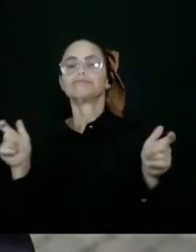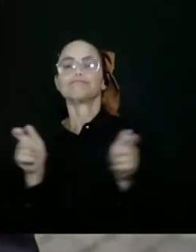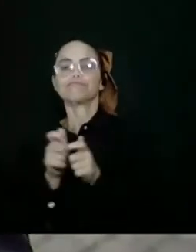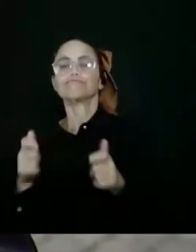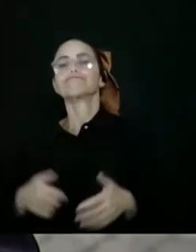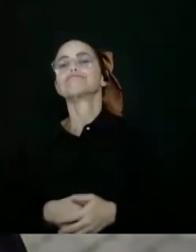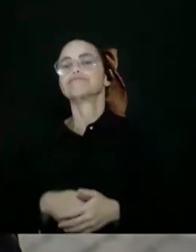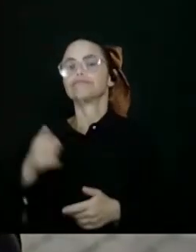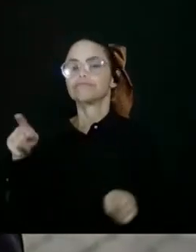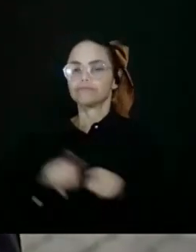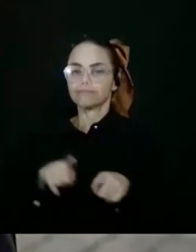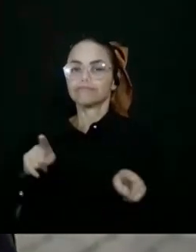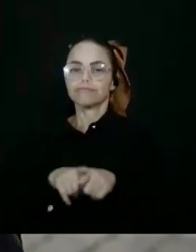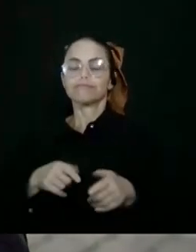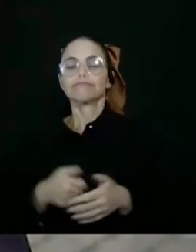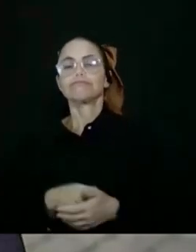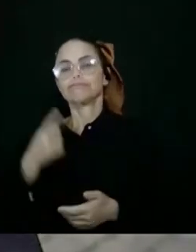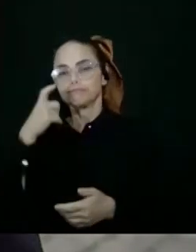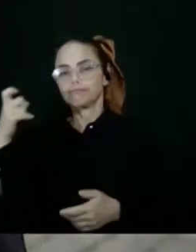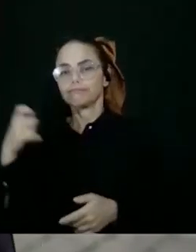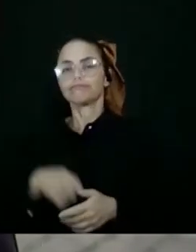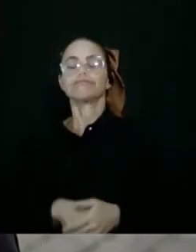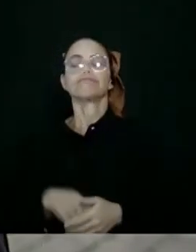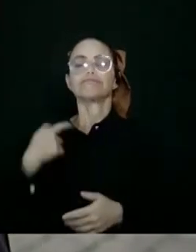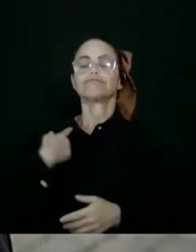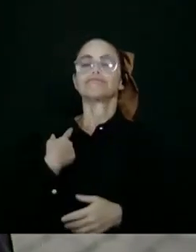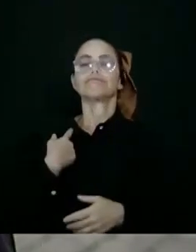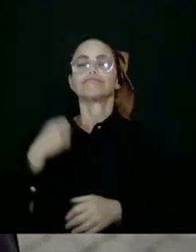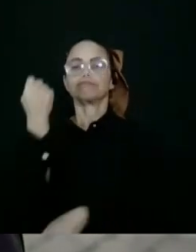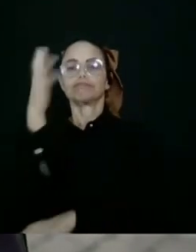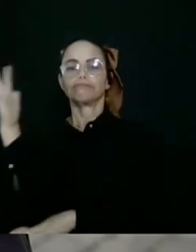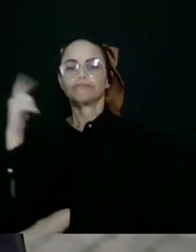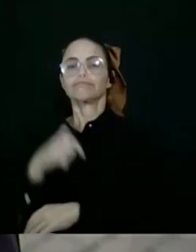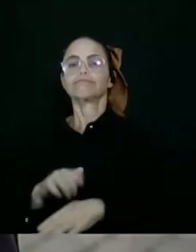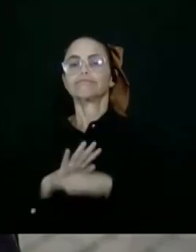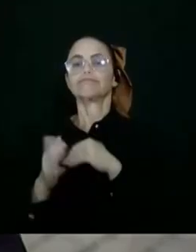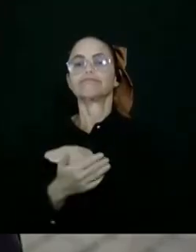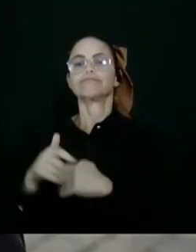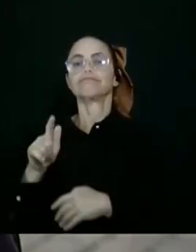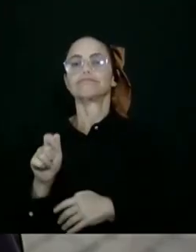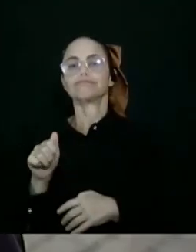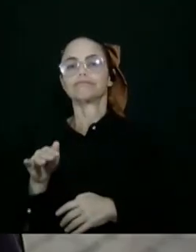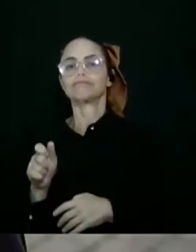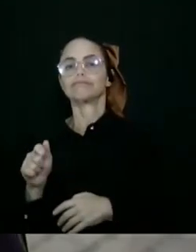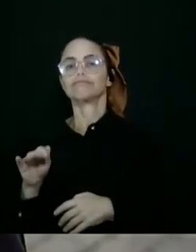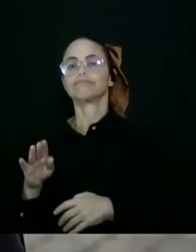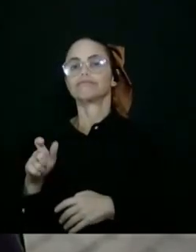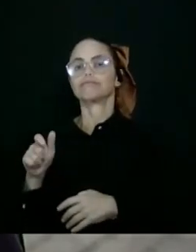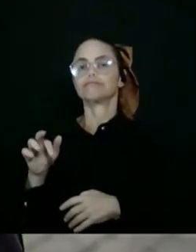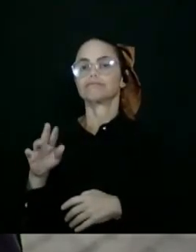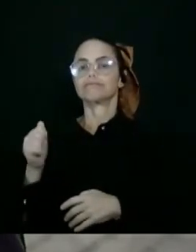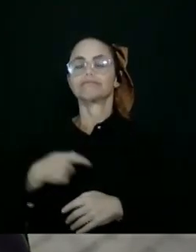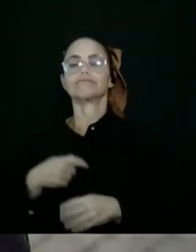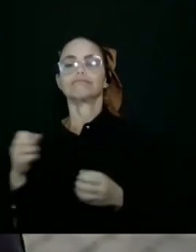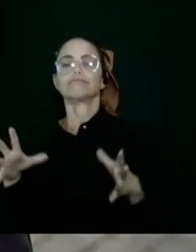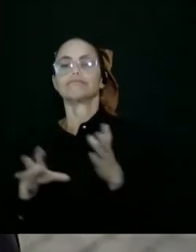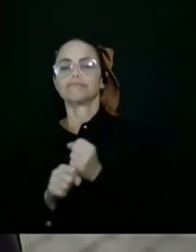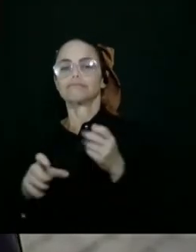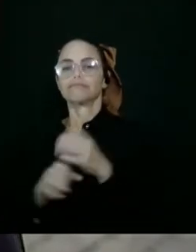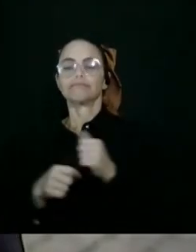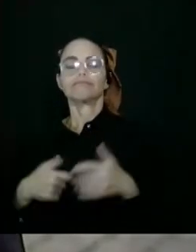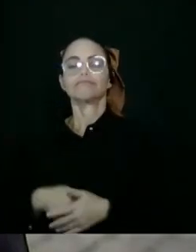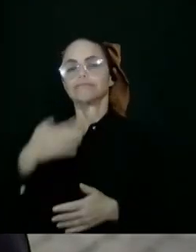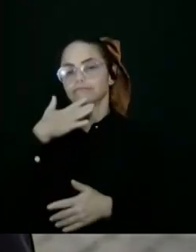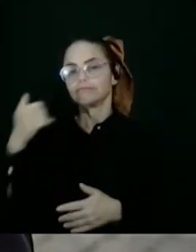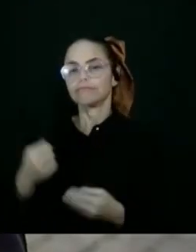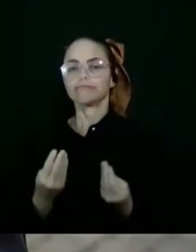mas também interessantíssimo. Então, esses bosques aqui no bairro do Guanabara só acrescenta no sentido de melhoria de